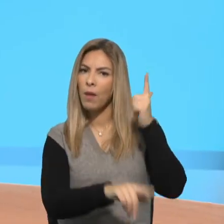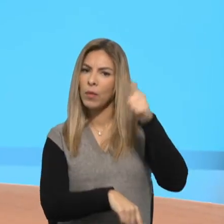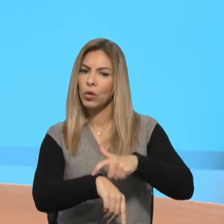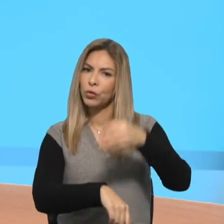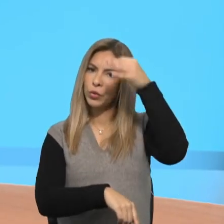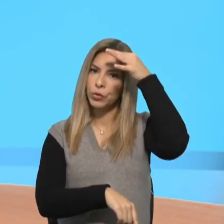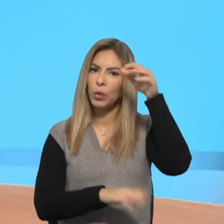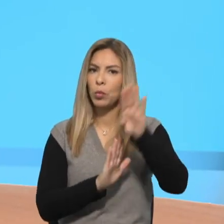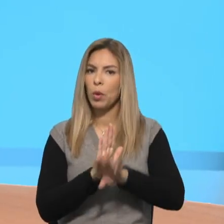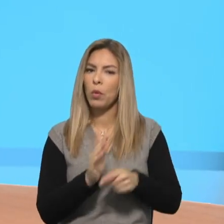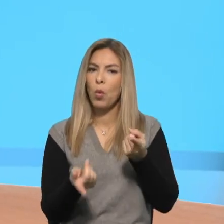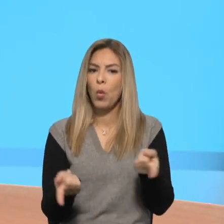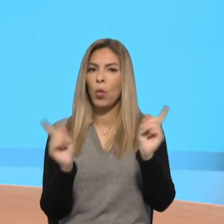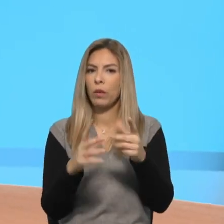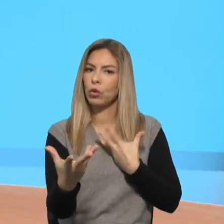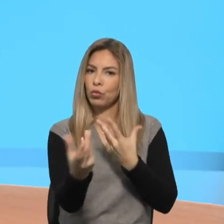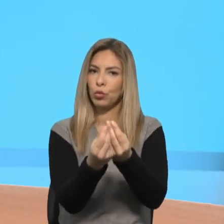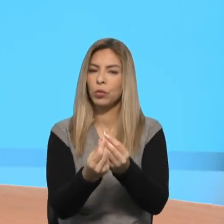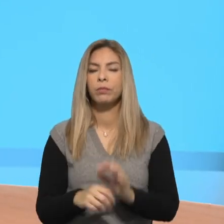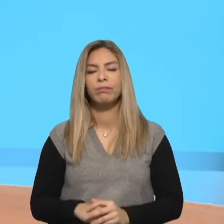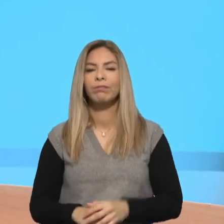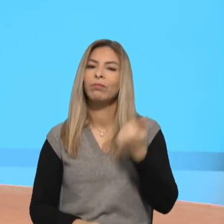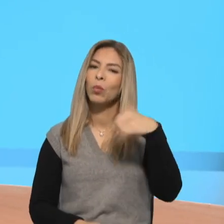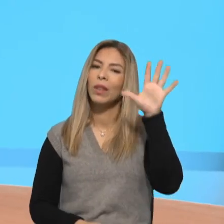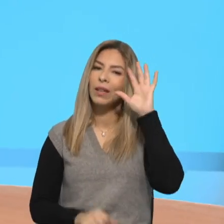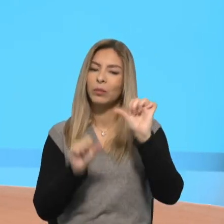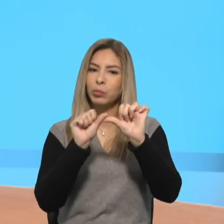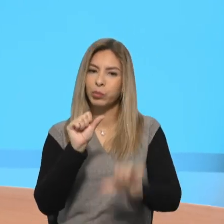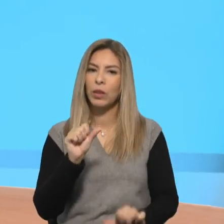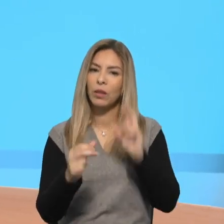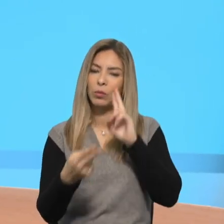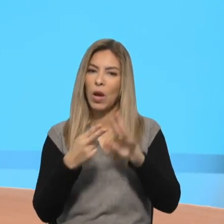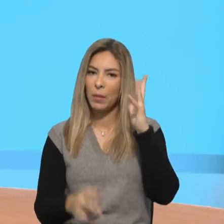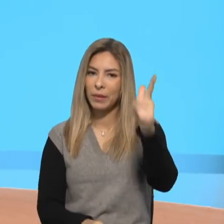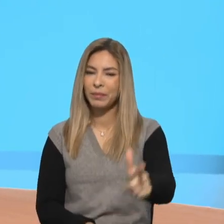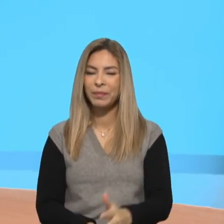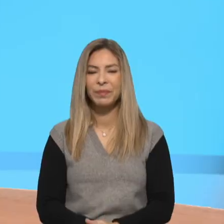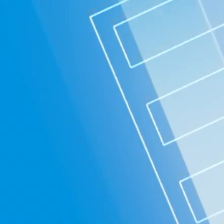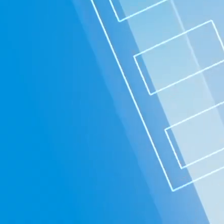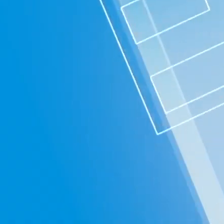o programa Eclésia volta a estar consigo. Até lá, tenha uma muito boa tarde e até amanhã, se Deus quiser.